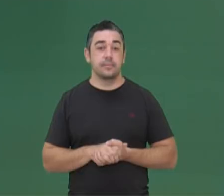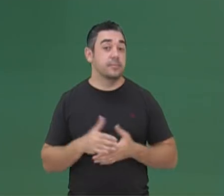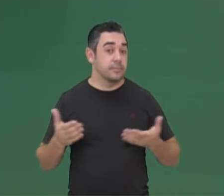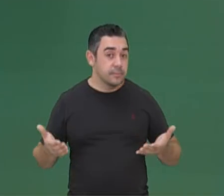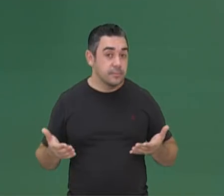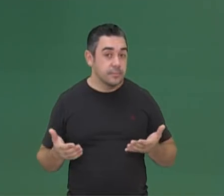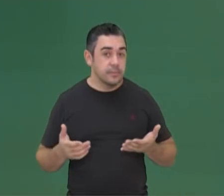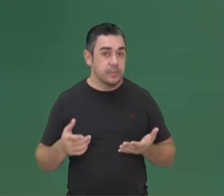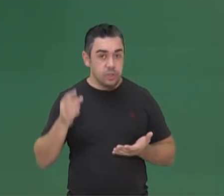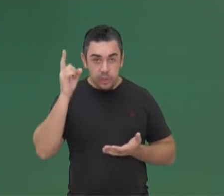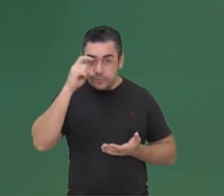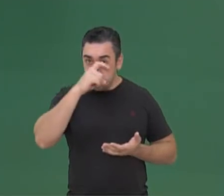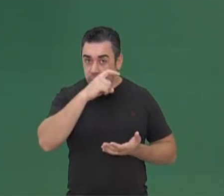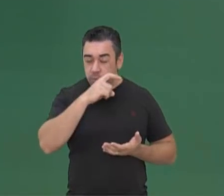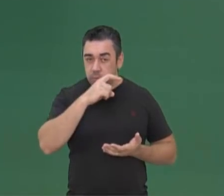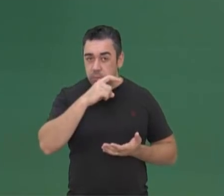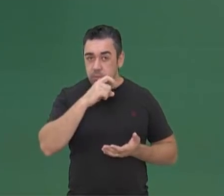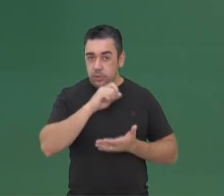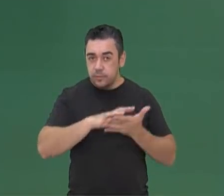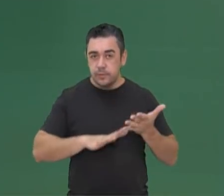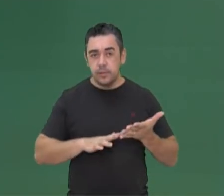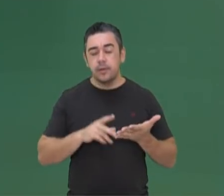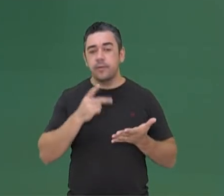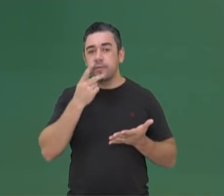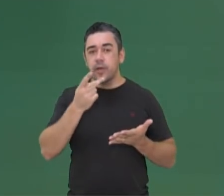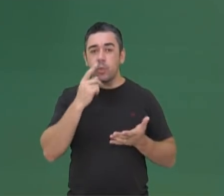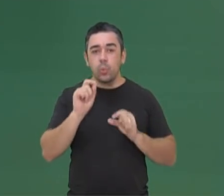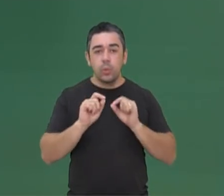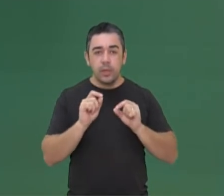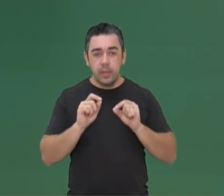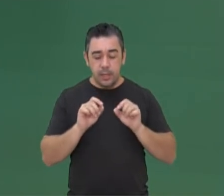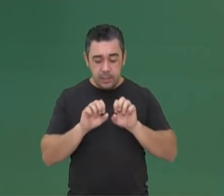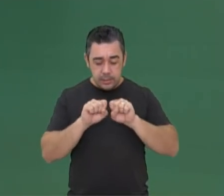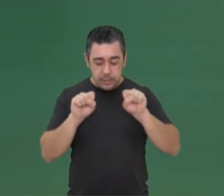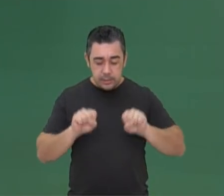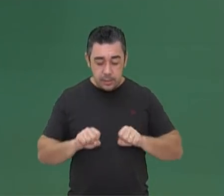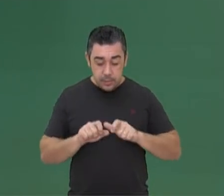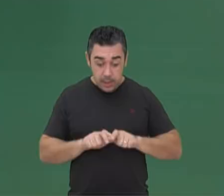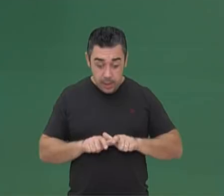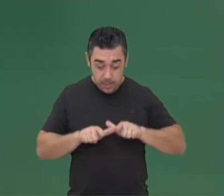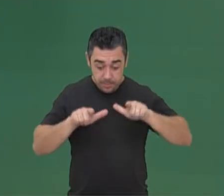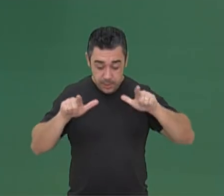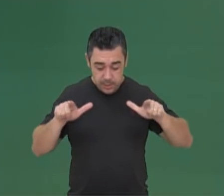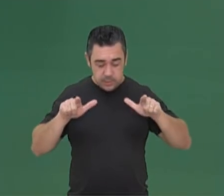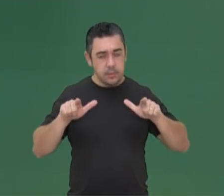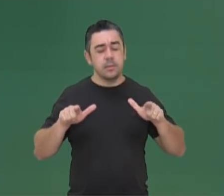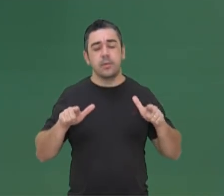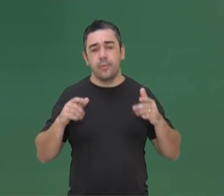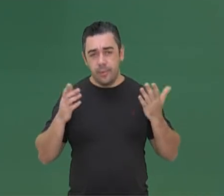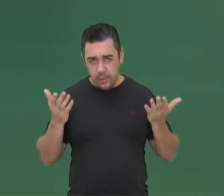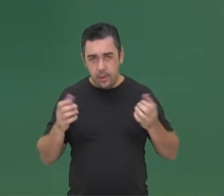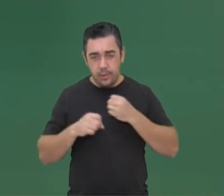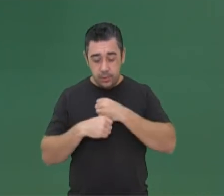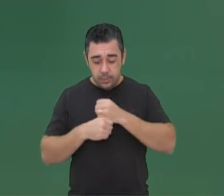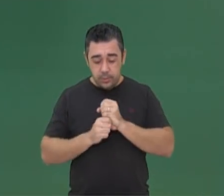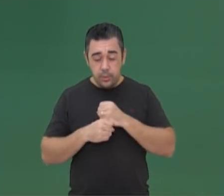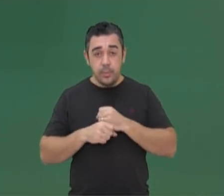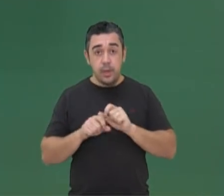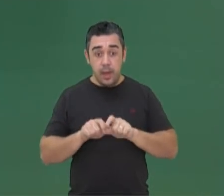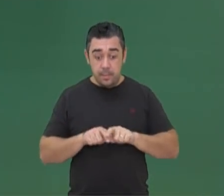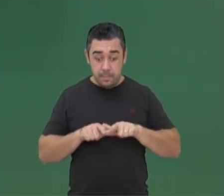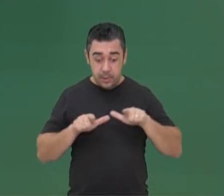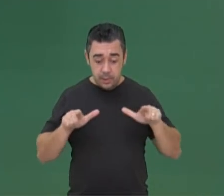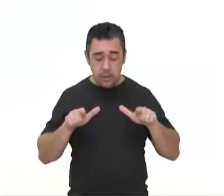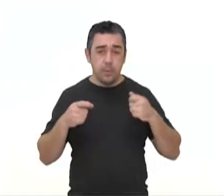E aí, difícil esse exercício? Falou em sistema de ampliação. É o segredo do microscópio. Então, se eu amplio um